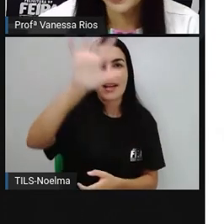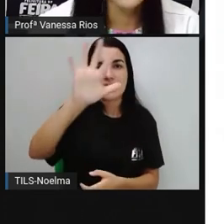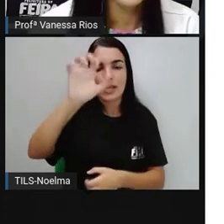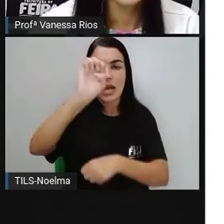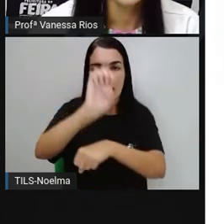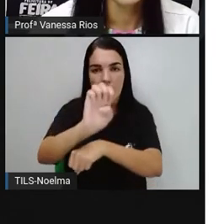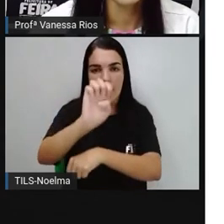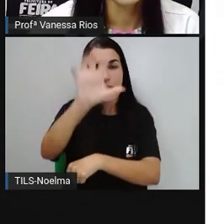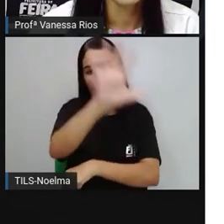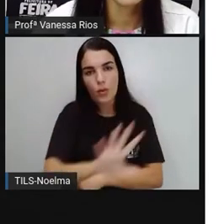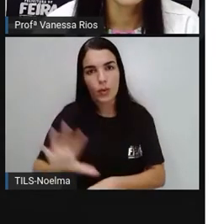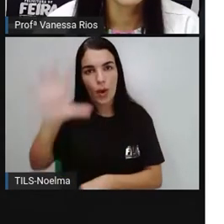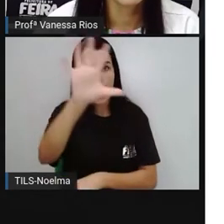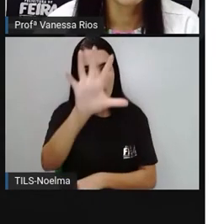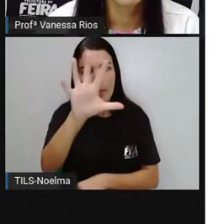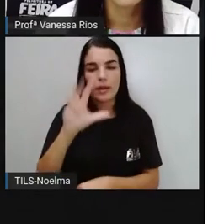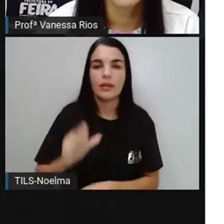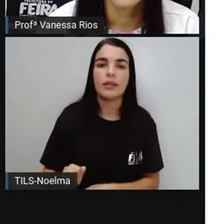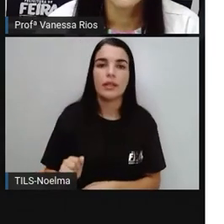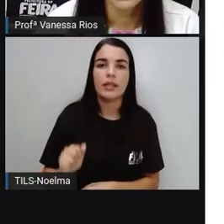África.